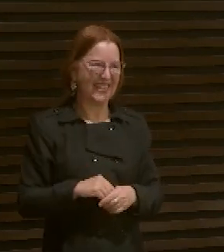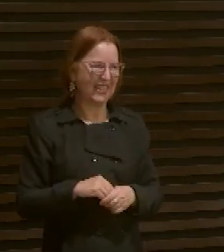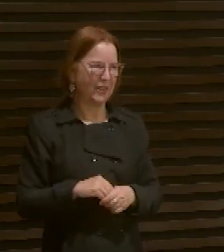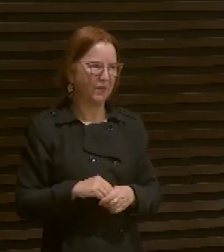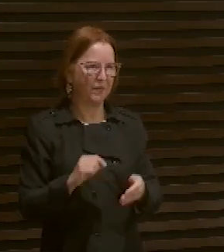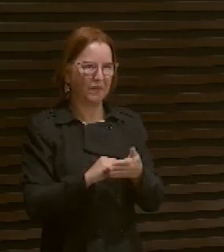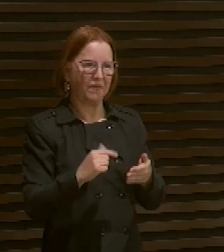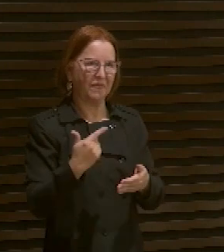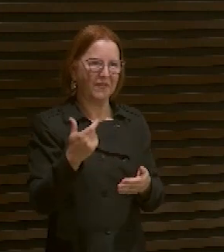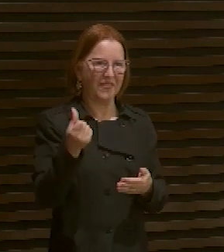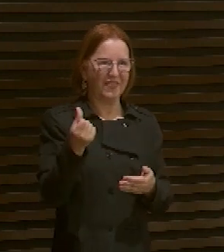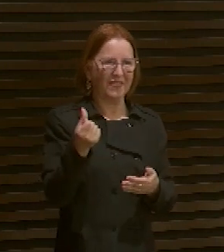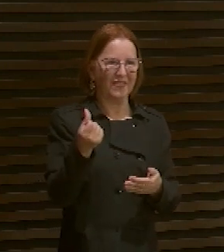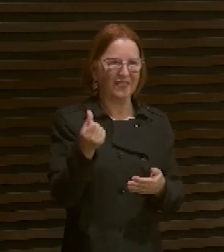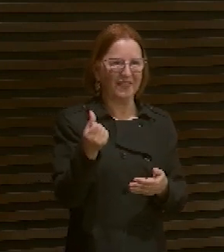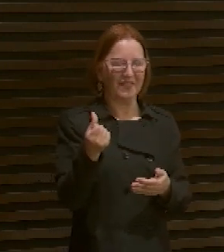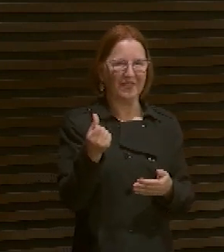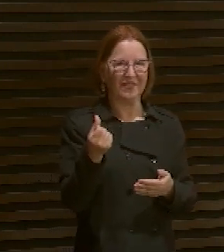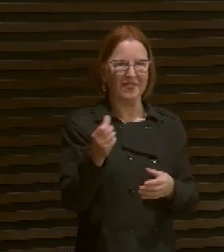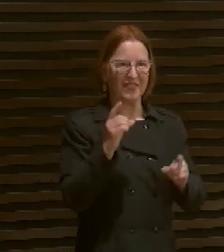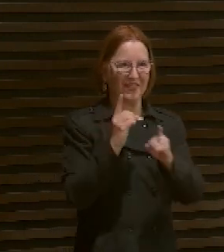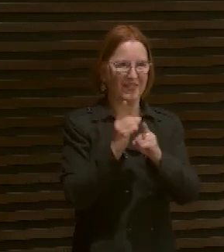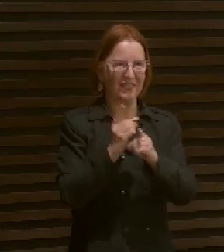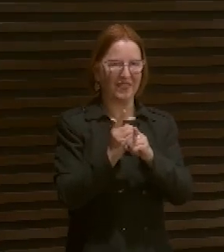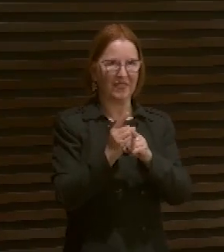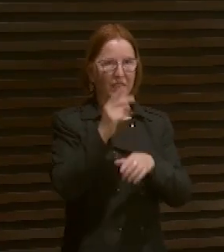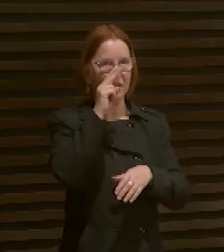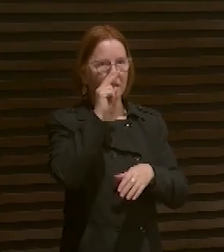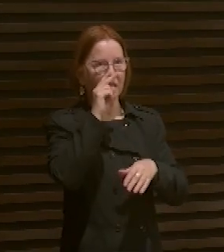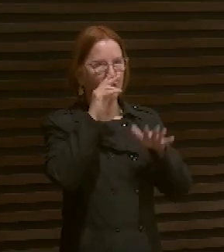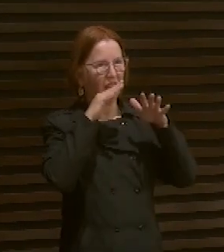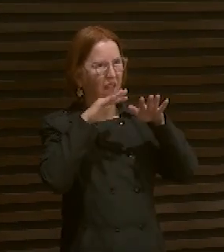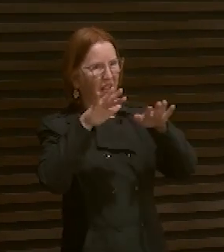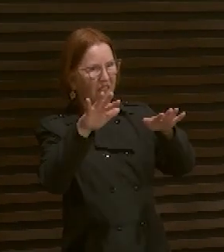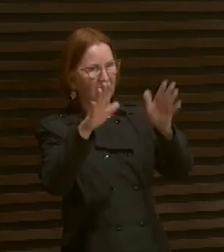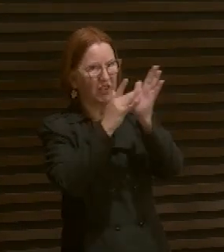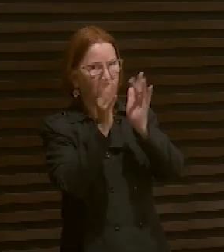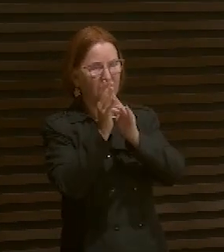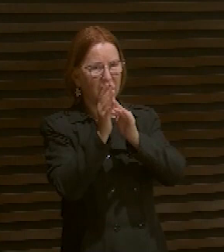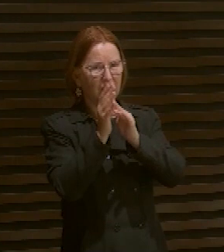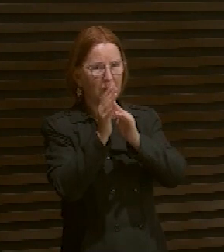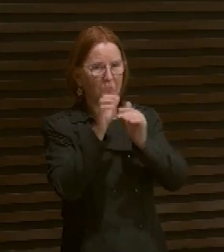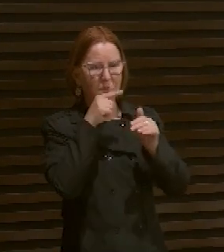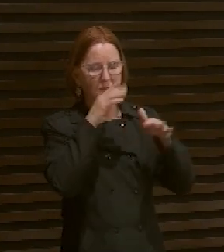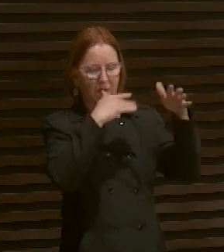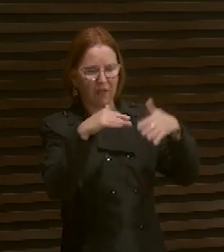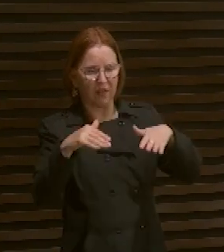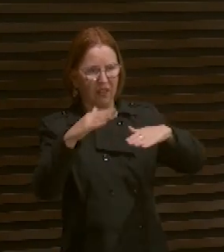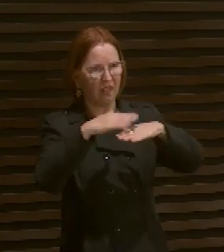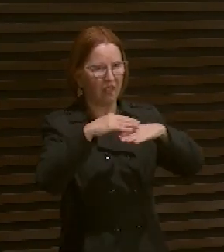Verso 26. E os discípulos, ao verem-no andando sobre as águas, olha só, irmãos,